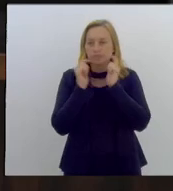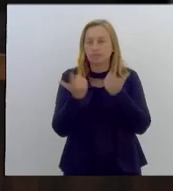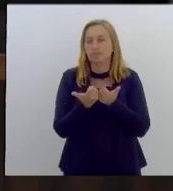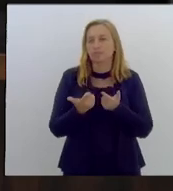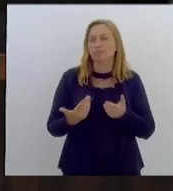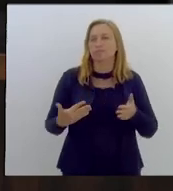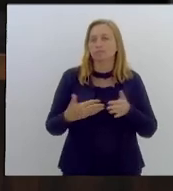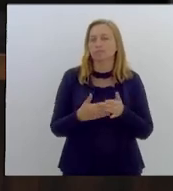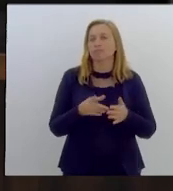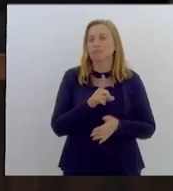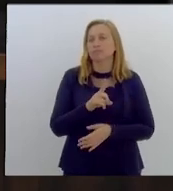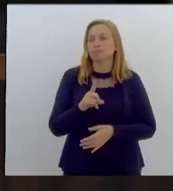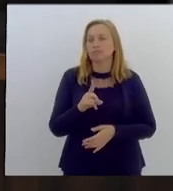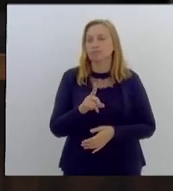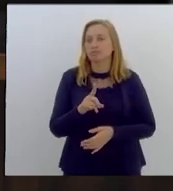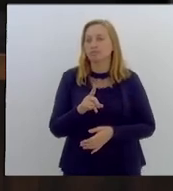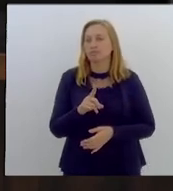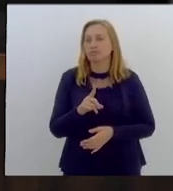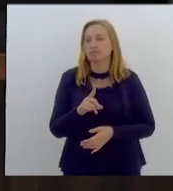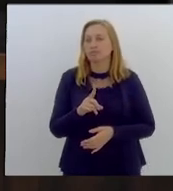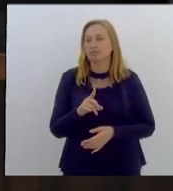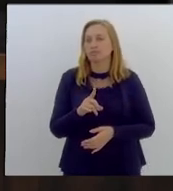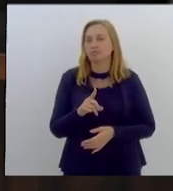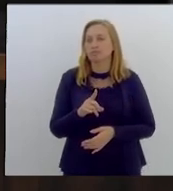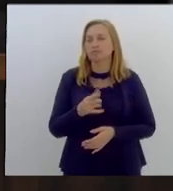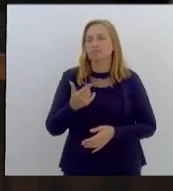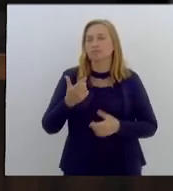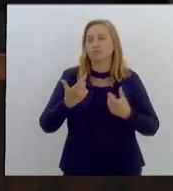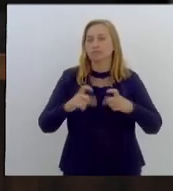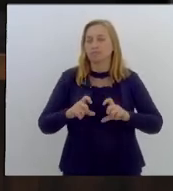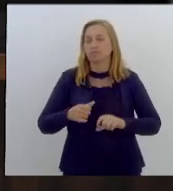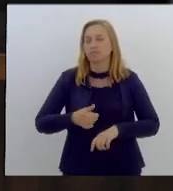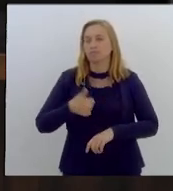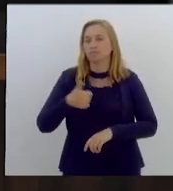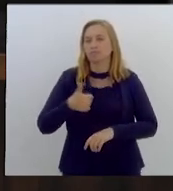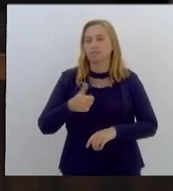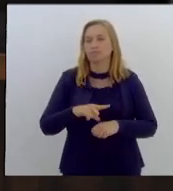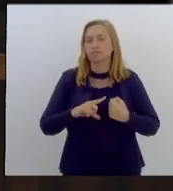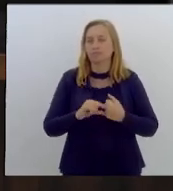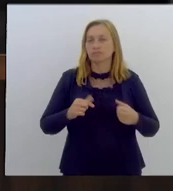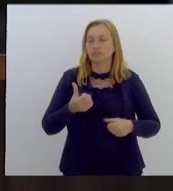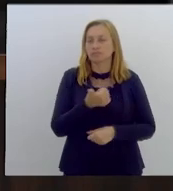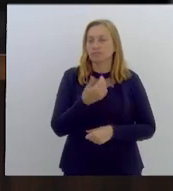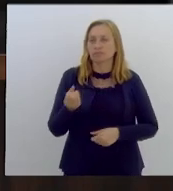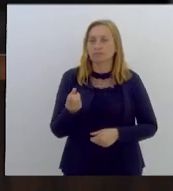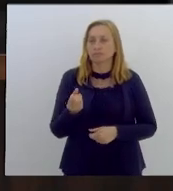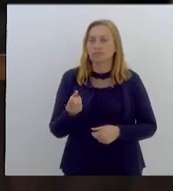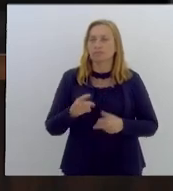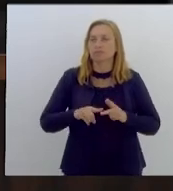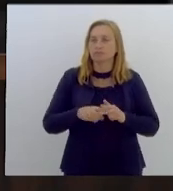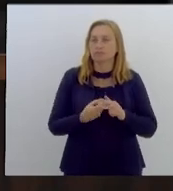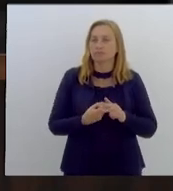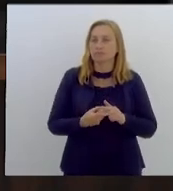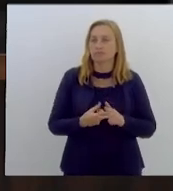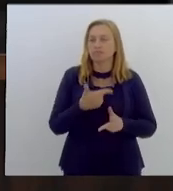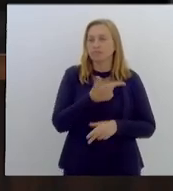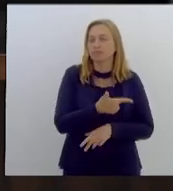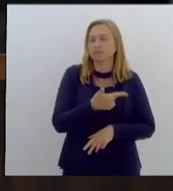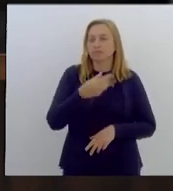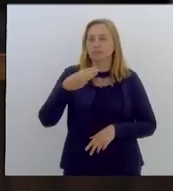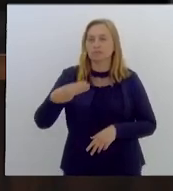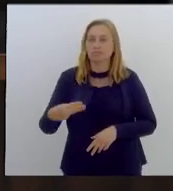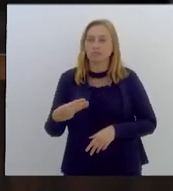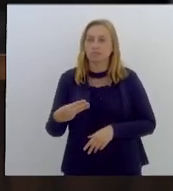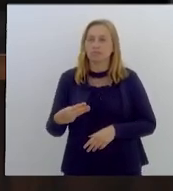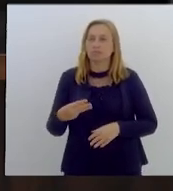até a data. Inclusão, parágrafo único. Artigo 16, com a seguinte redação. As modificações contemplarão em 2023